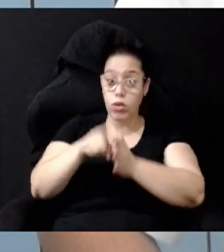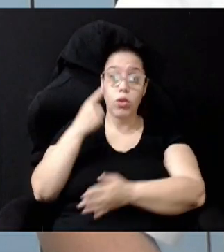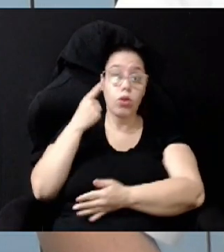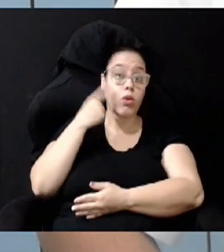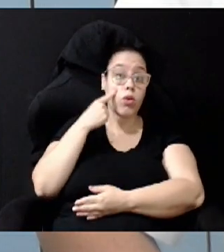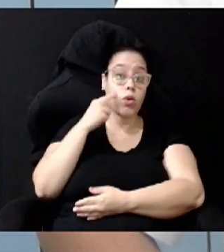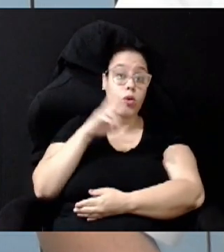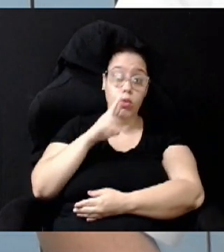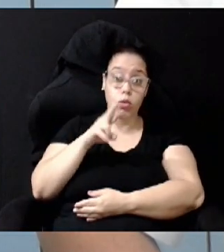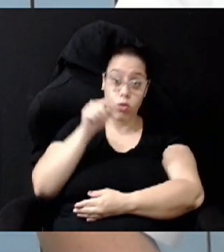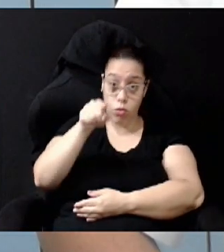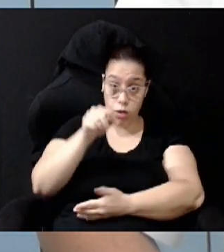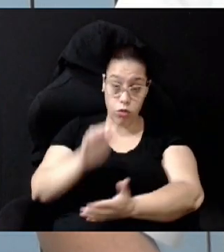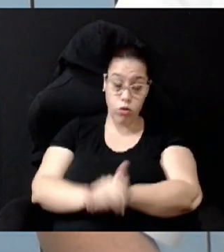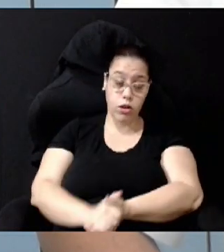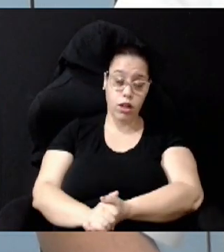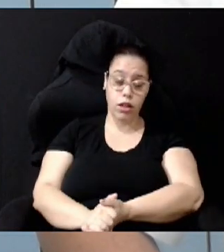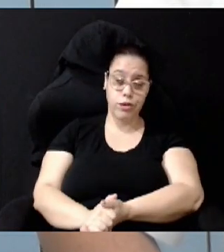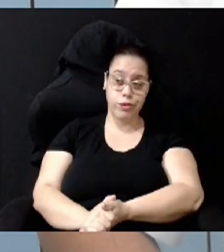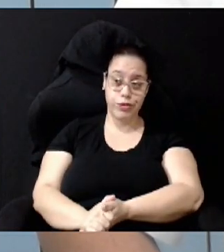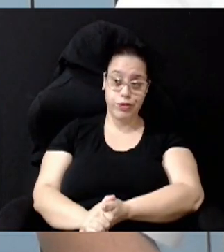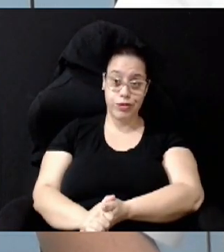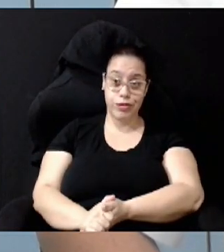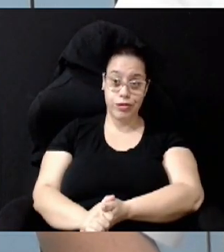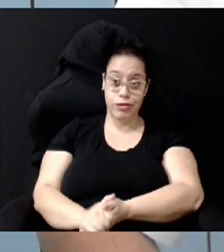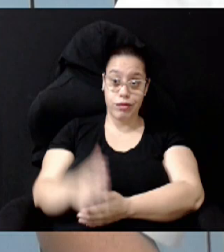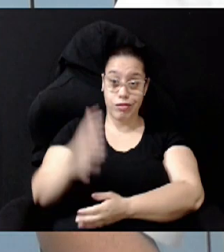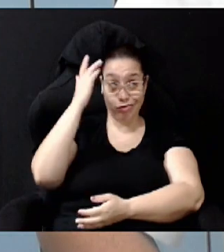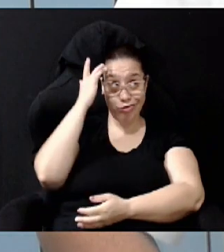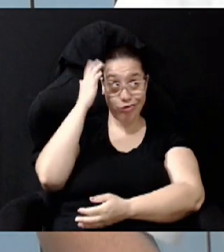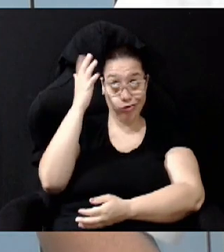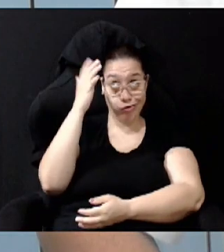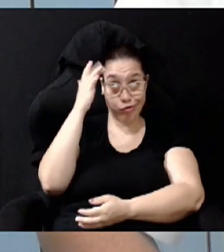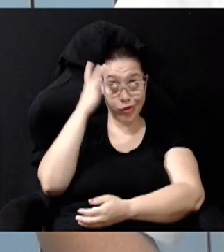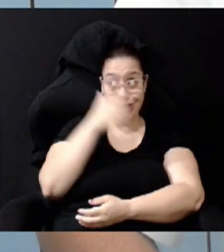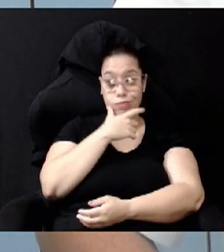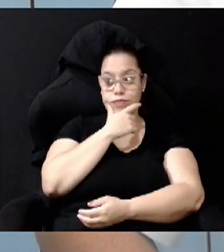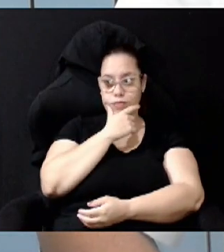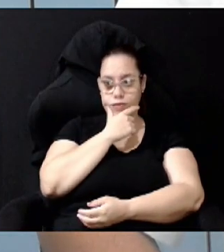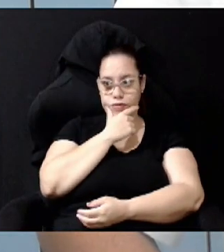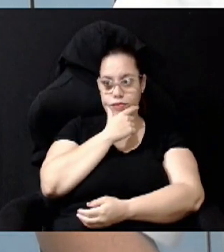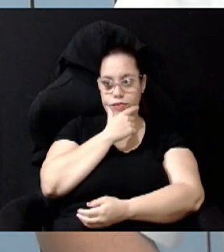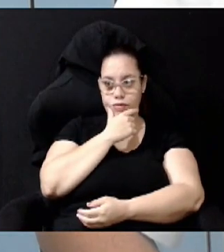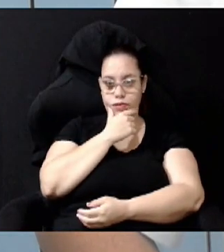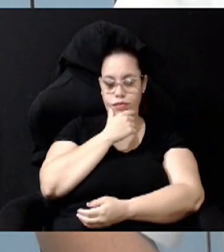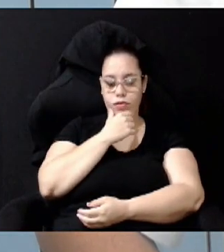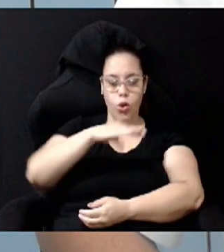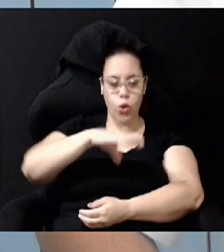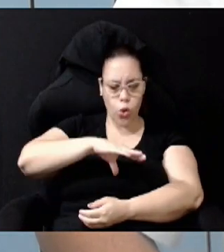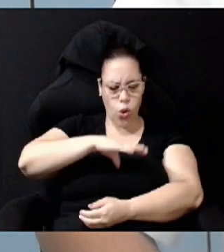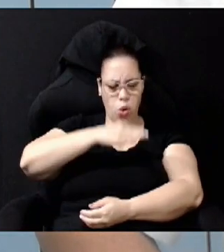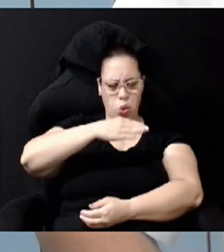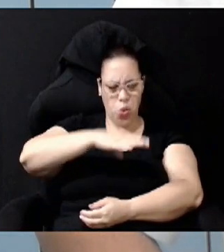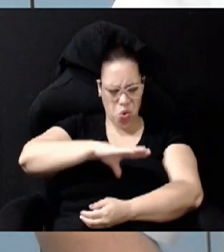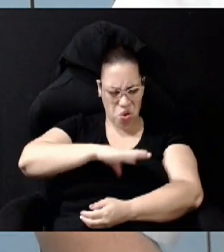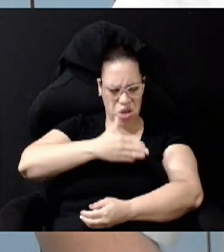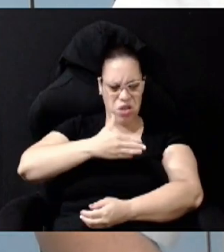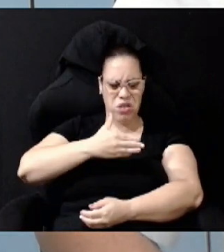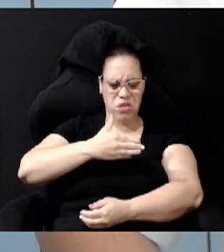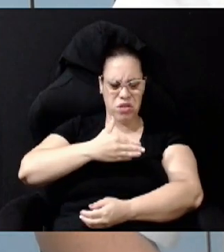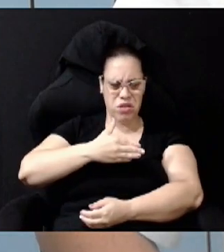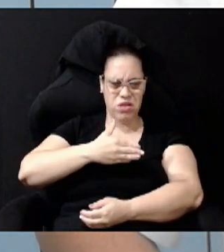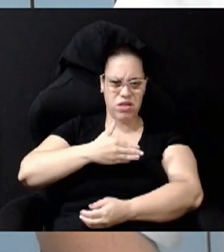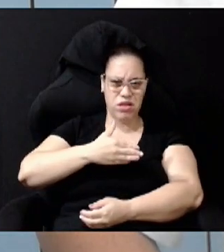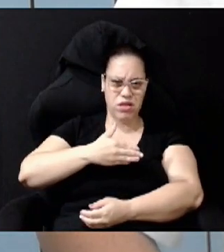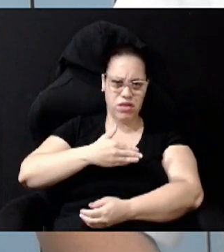para vocês, e aí nós vamos ter uma noção. Então nós precisaríamos ter coragem de enfrentar isso, porque é a cidade que